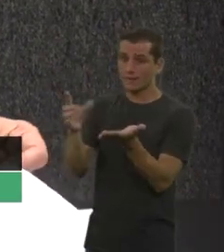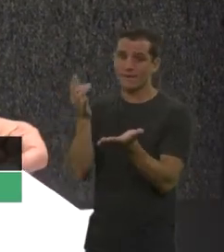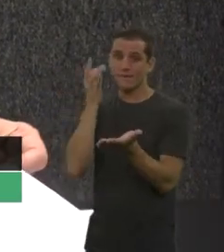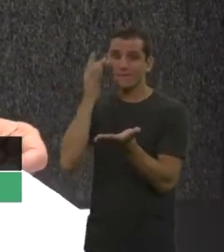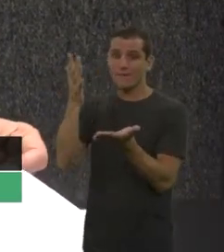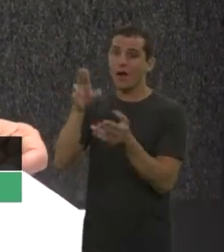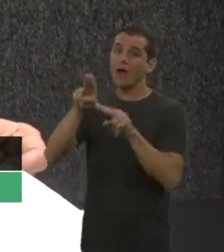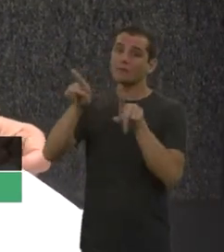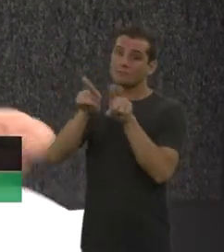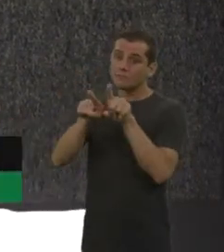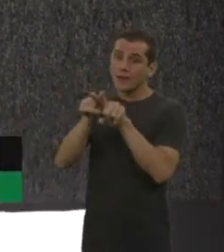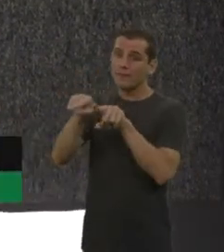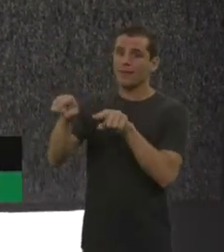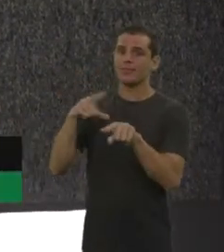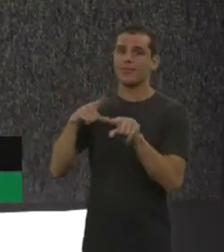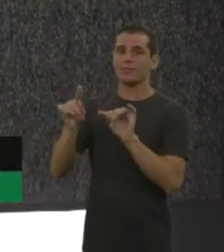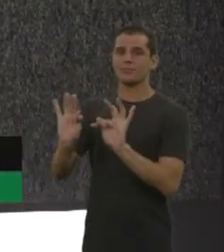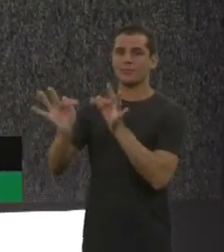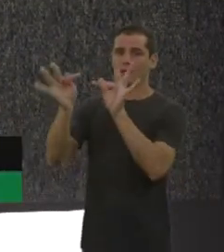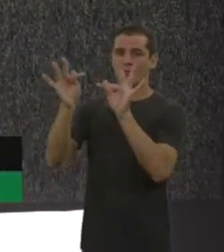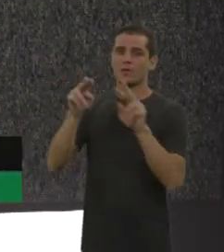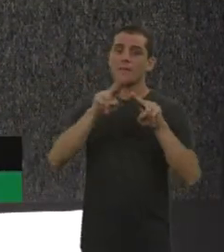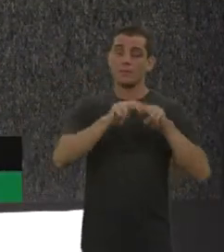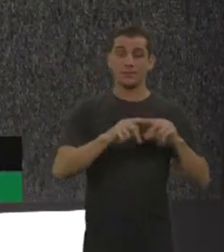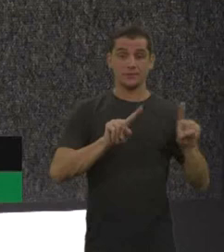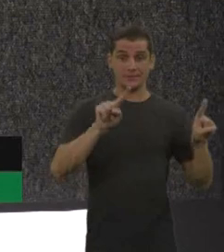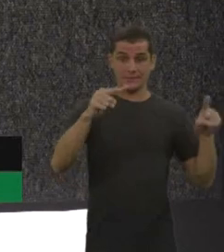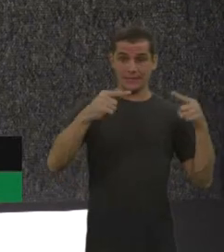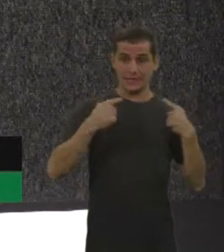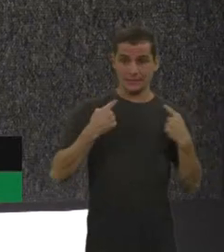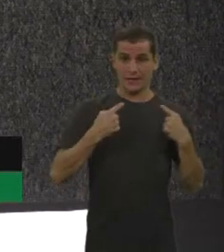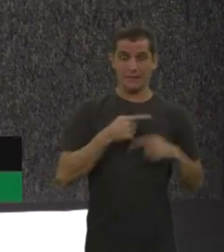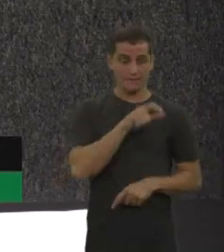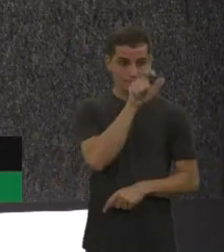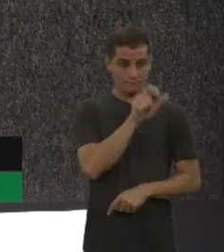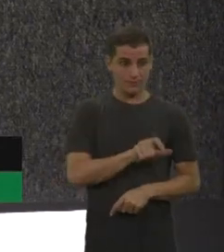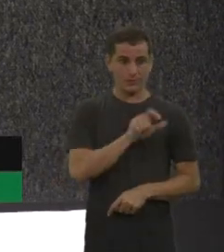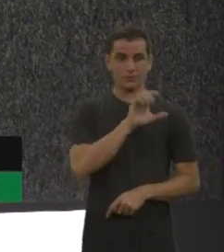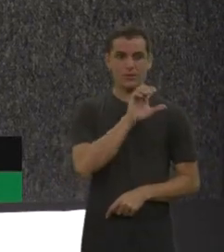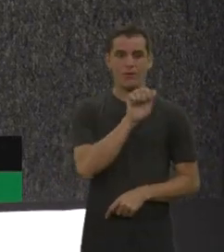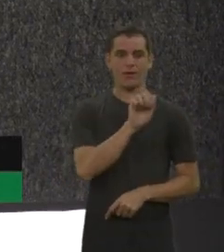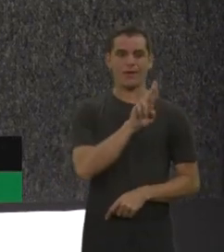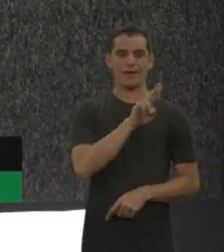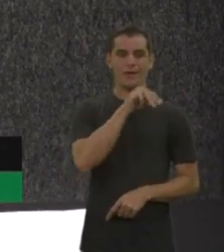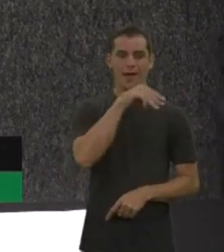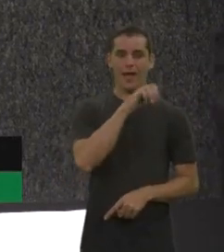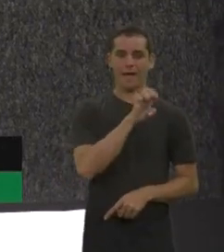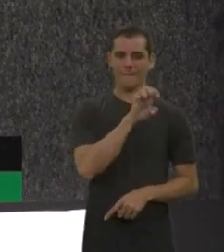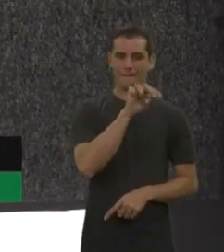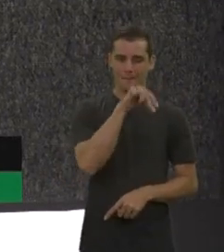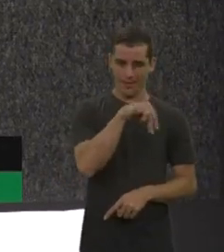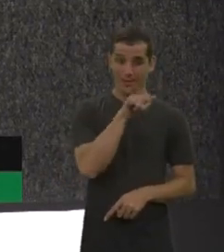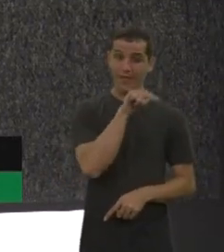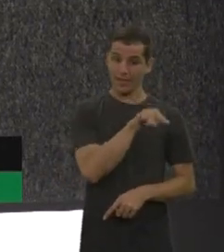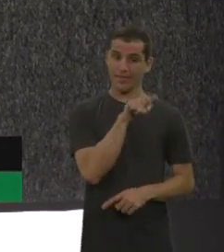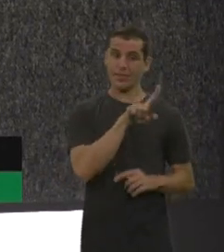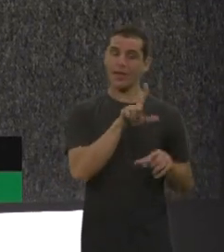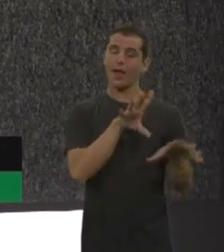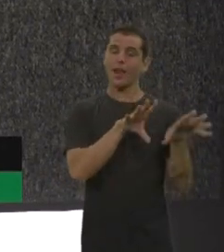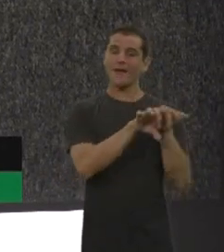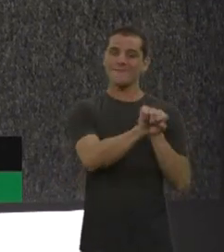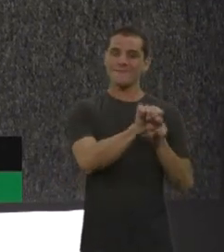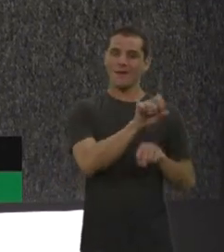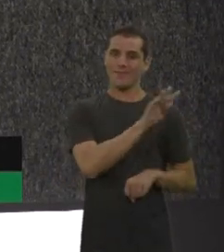que a deputada Carmen, que é uma técnica de saúde, uma enfermeira, uma grande enfermeira que está tocando